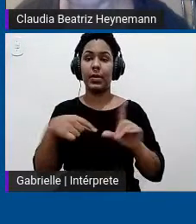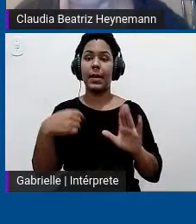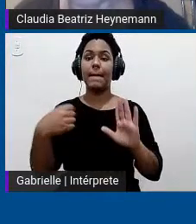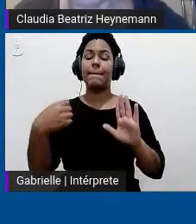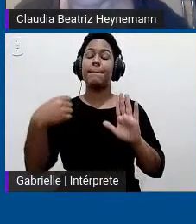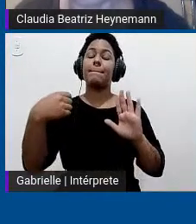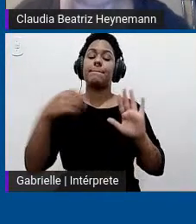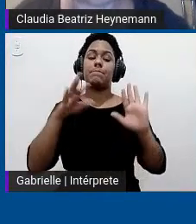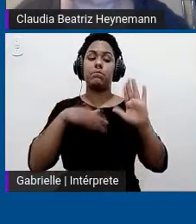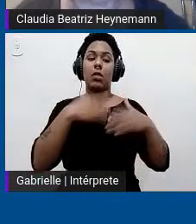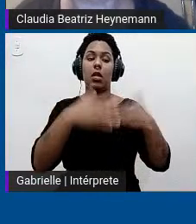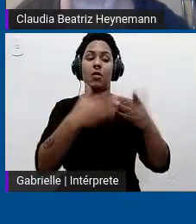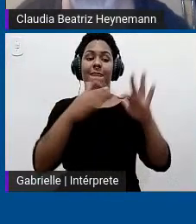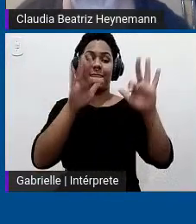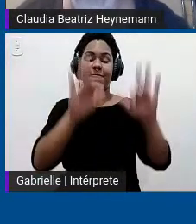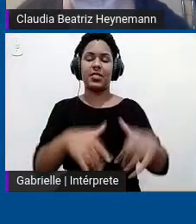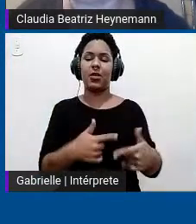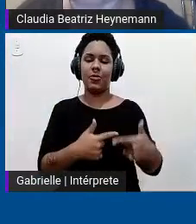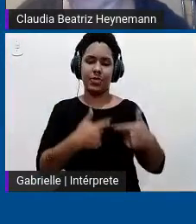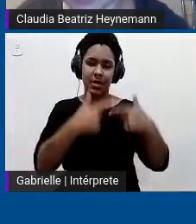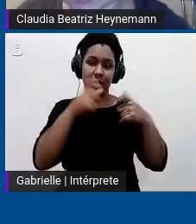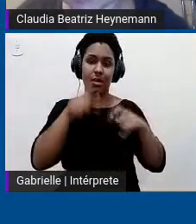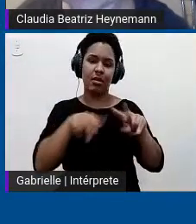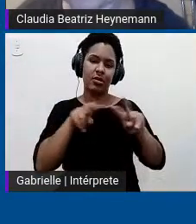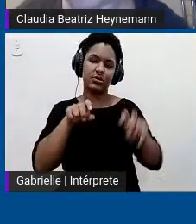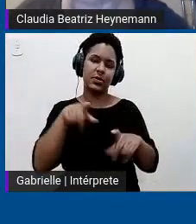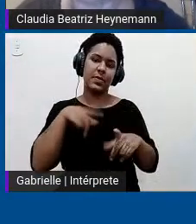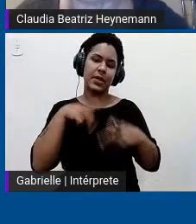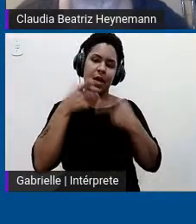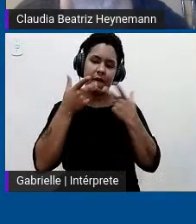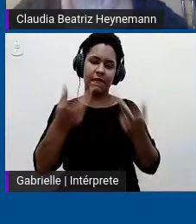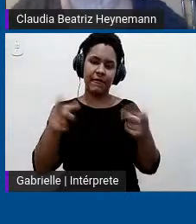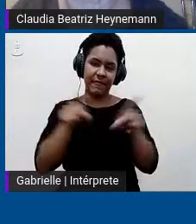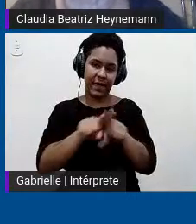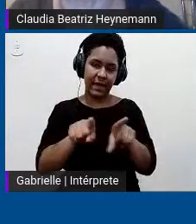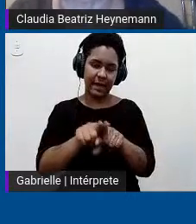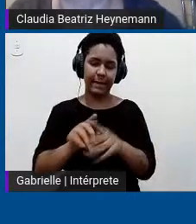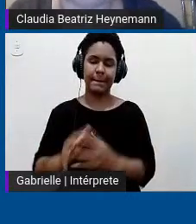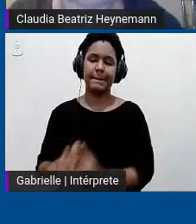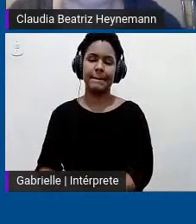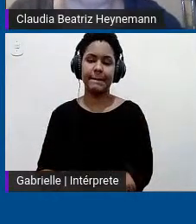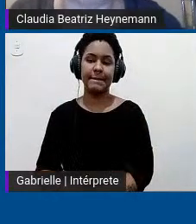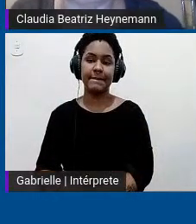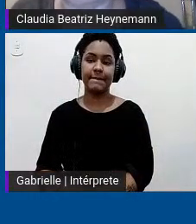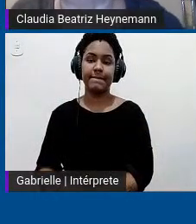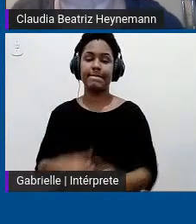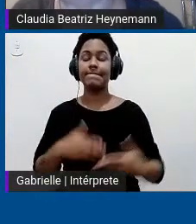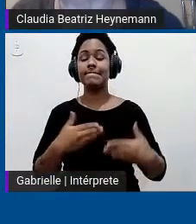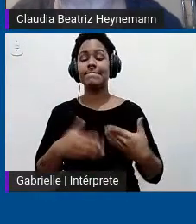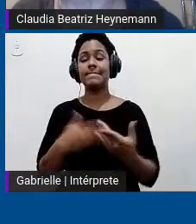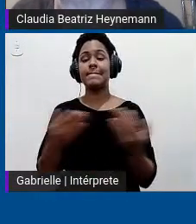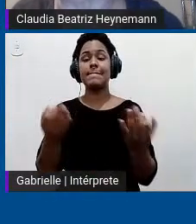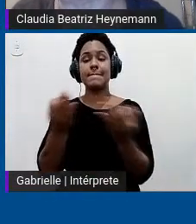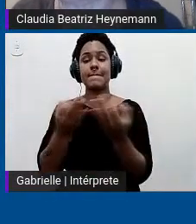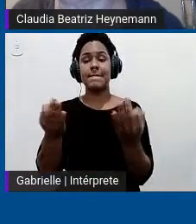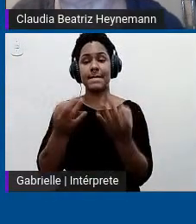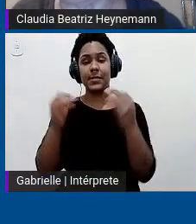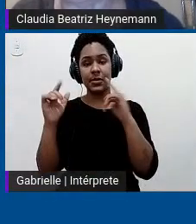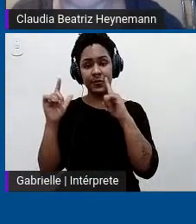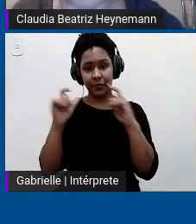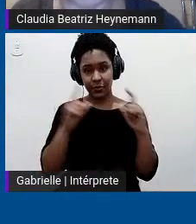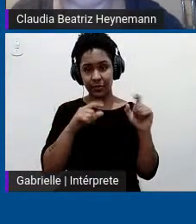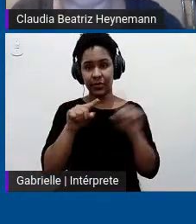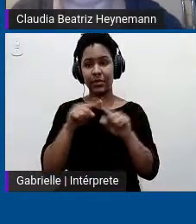guerra. E é um pouco sobre isso também que a gente vai falar aqui, né? O aperfeiçoamento da fotografia, de sua expressão a cores,